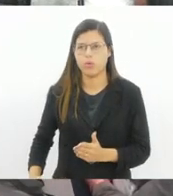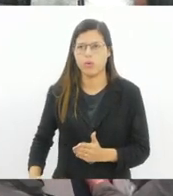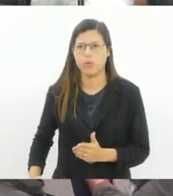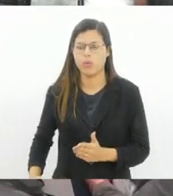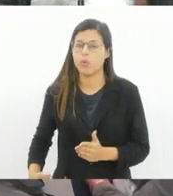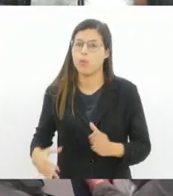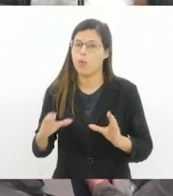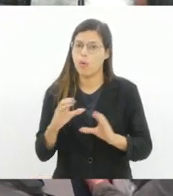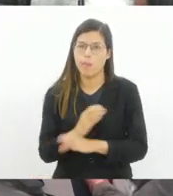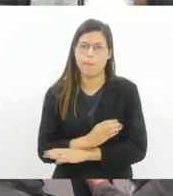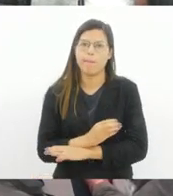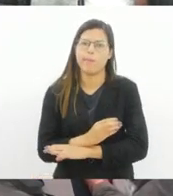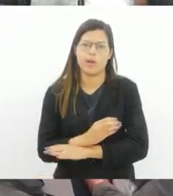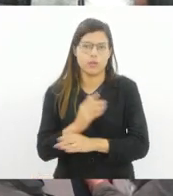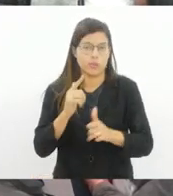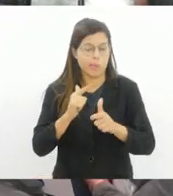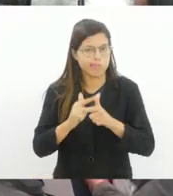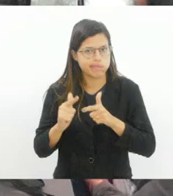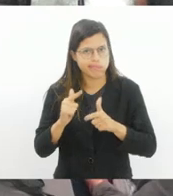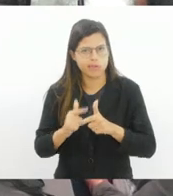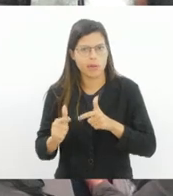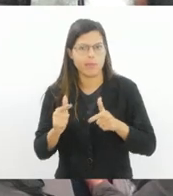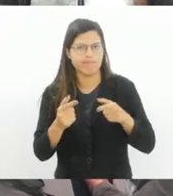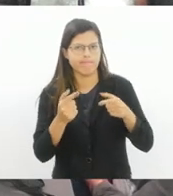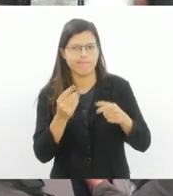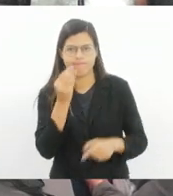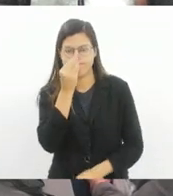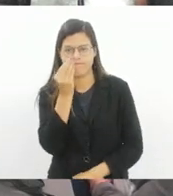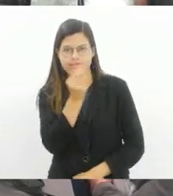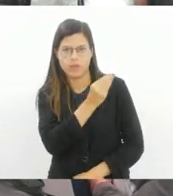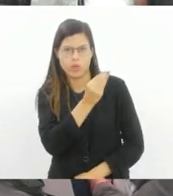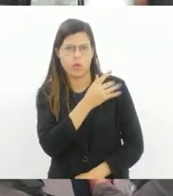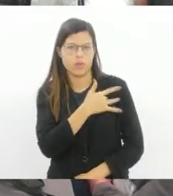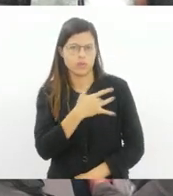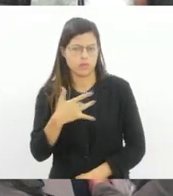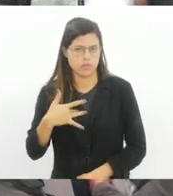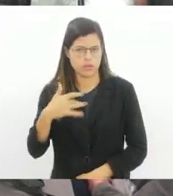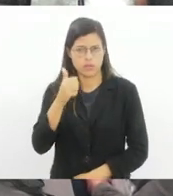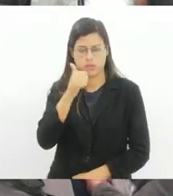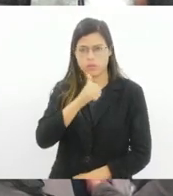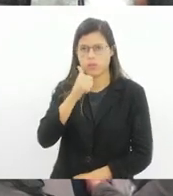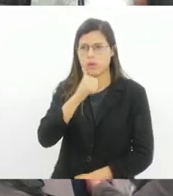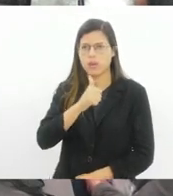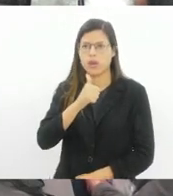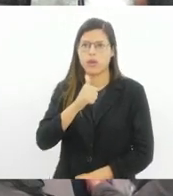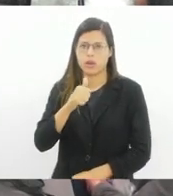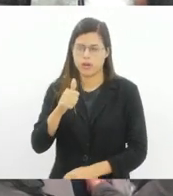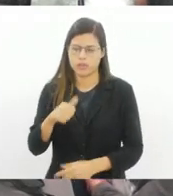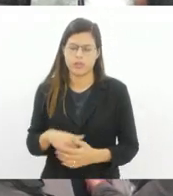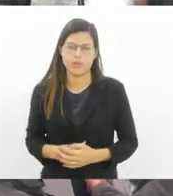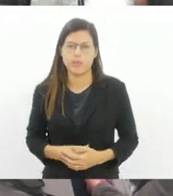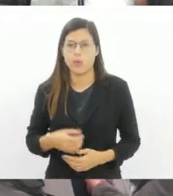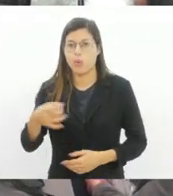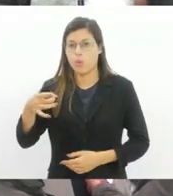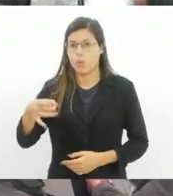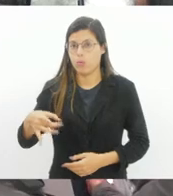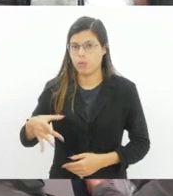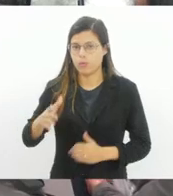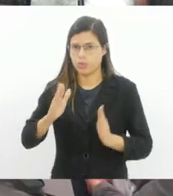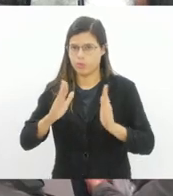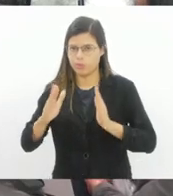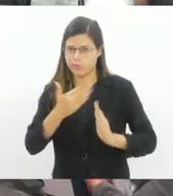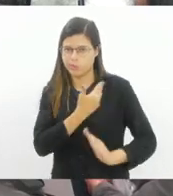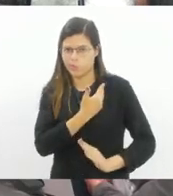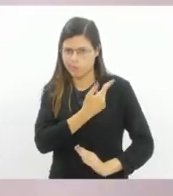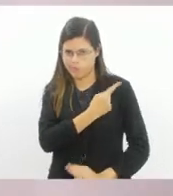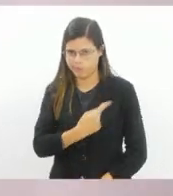completa barbárie com relação à saúde das mulheres, mas com relação às mulheres em si, né? O último governo demonstrou